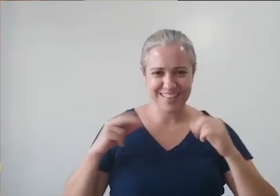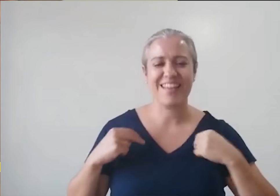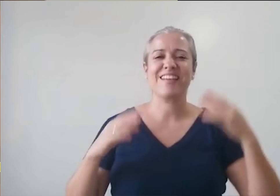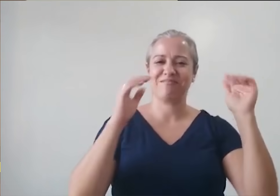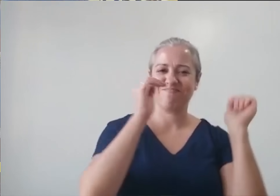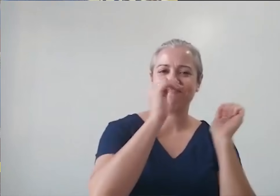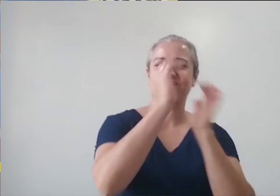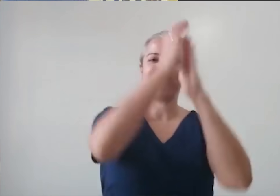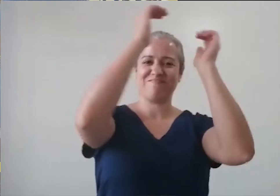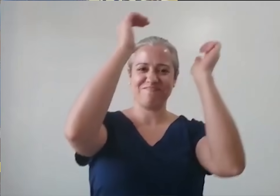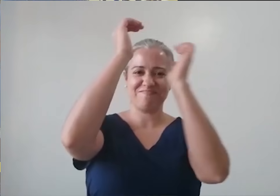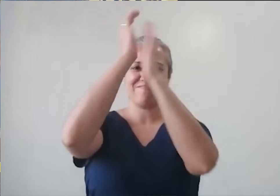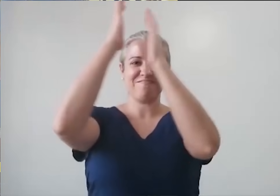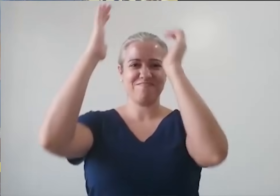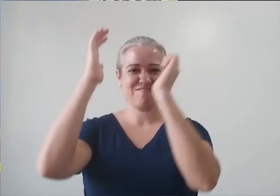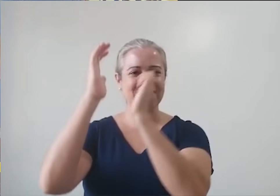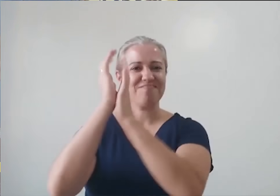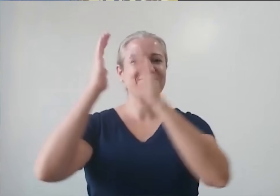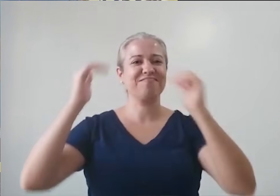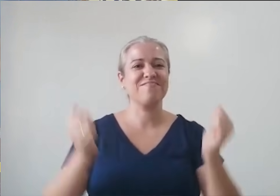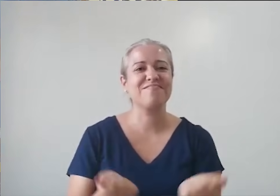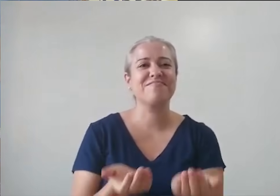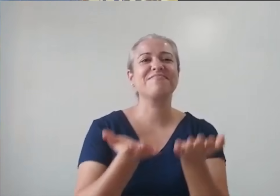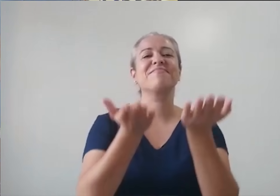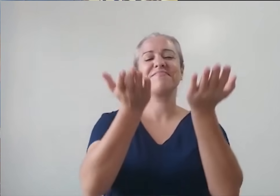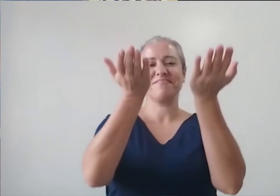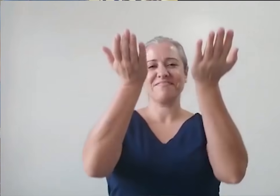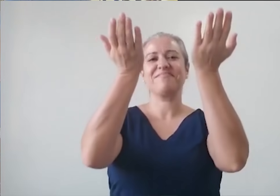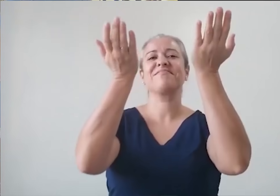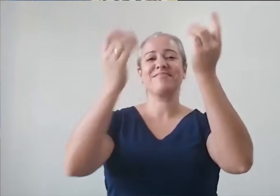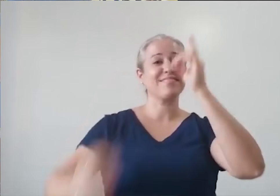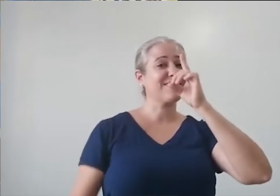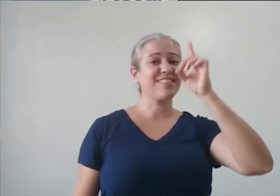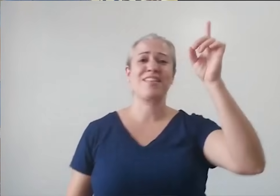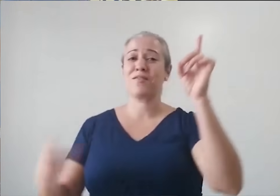Digno do meu louvor, só tu és, Senhor.